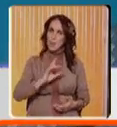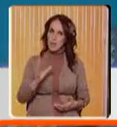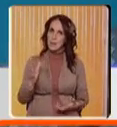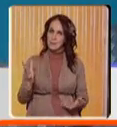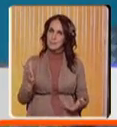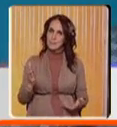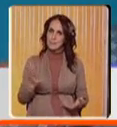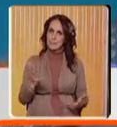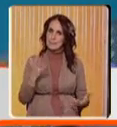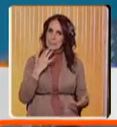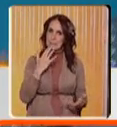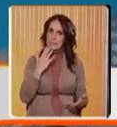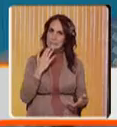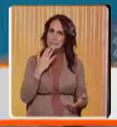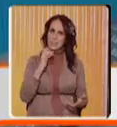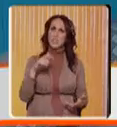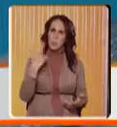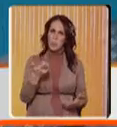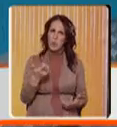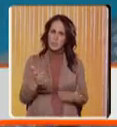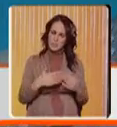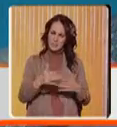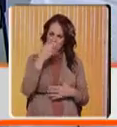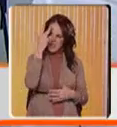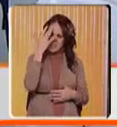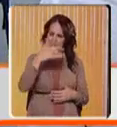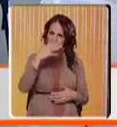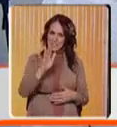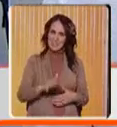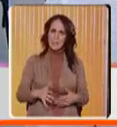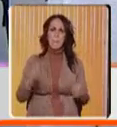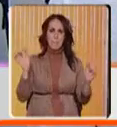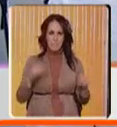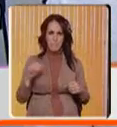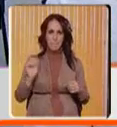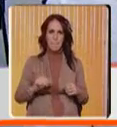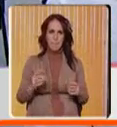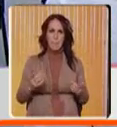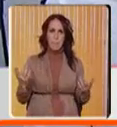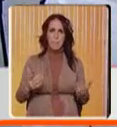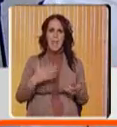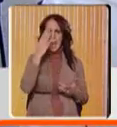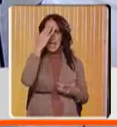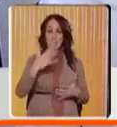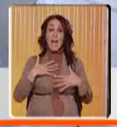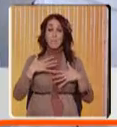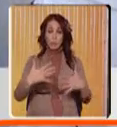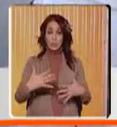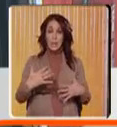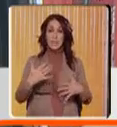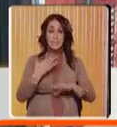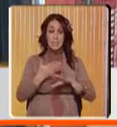é? É isso sempre, pois já é mais fácil. Sim, a libido nas mulheres acho que aumenta com a sua